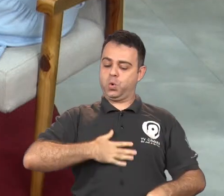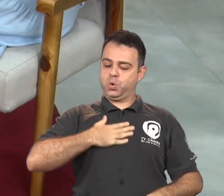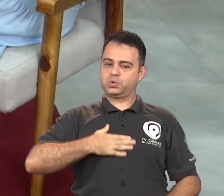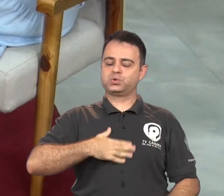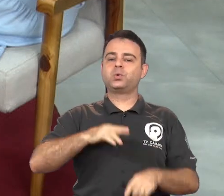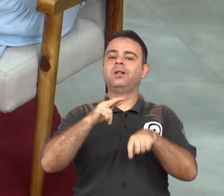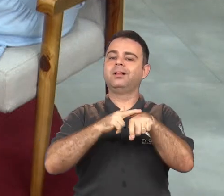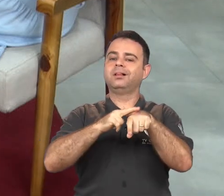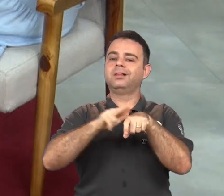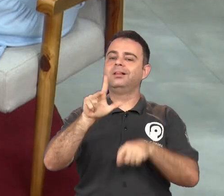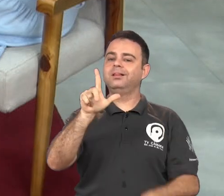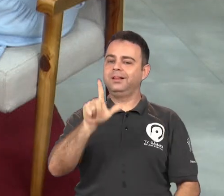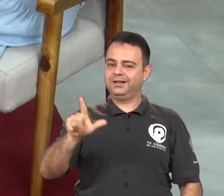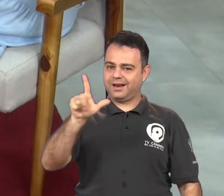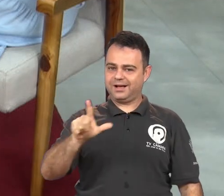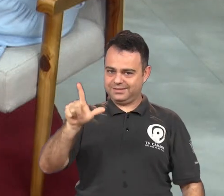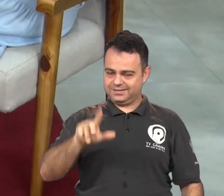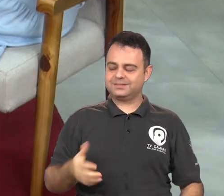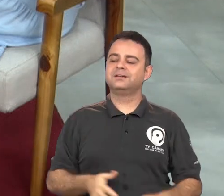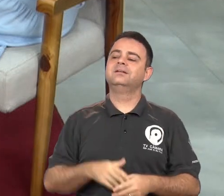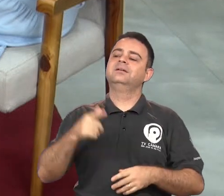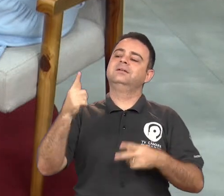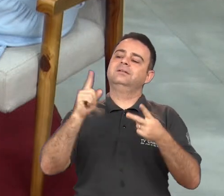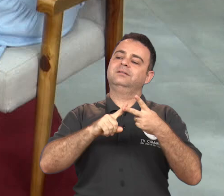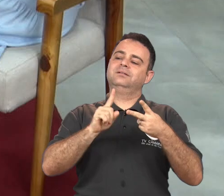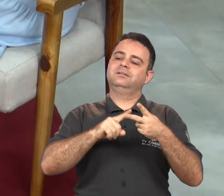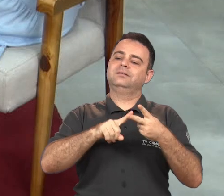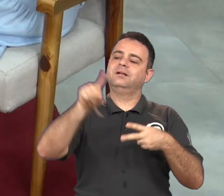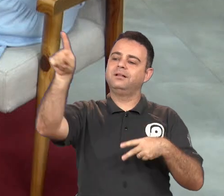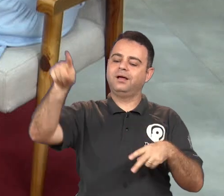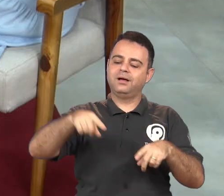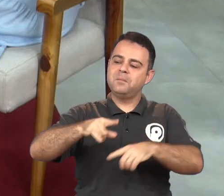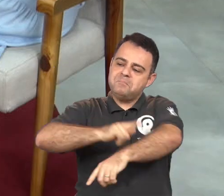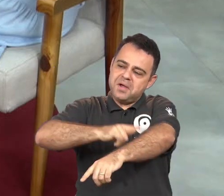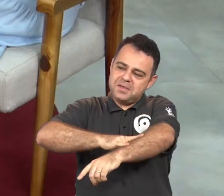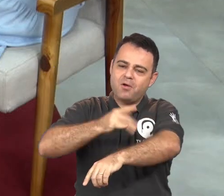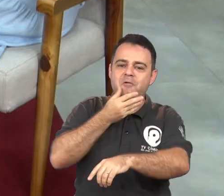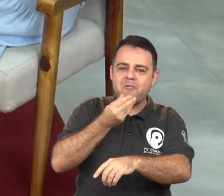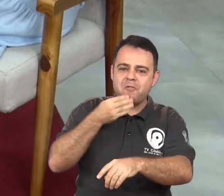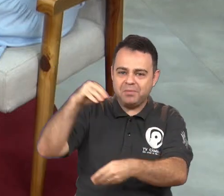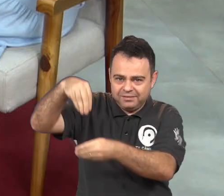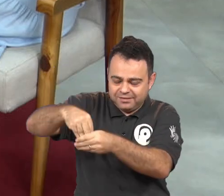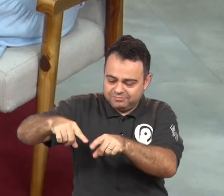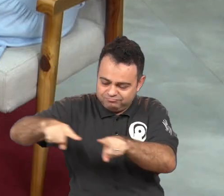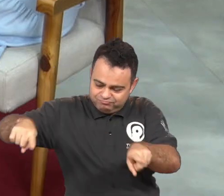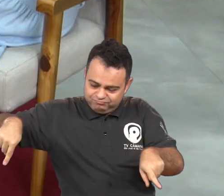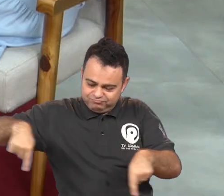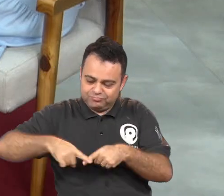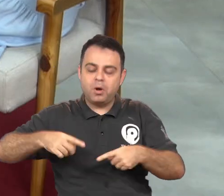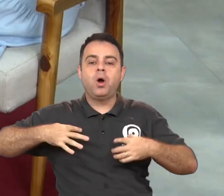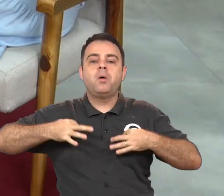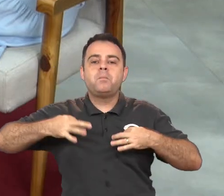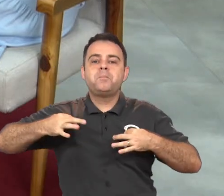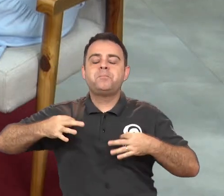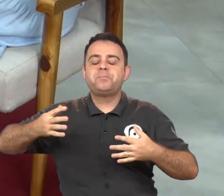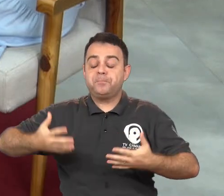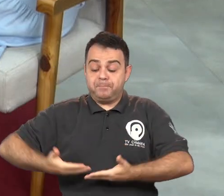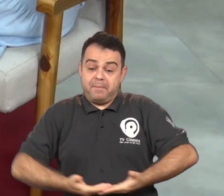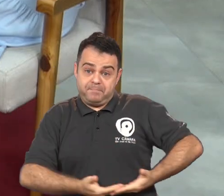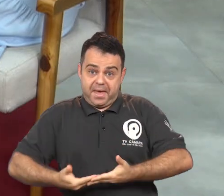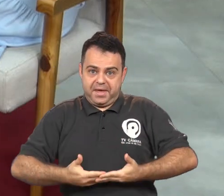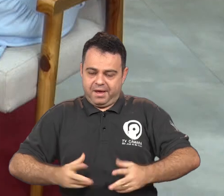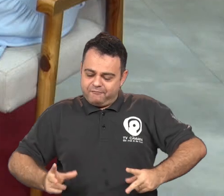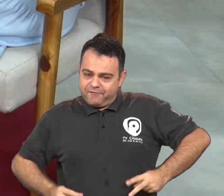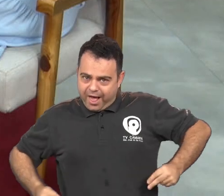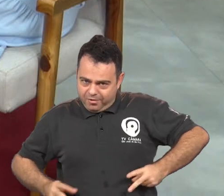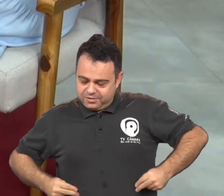também tem uma lei que obriga a instalação de fraudários em shoppings. Conta pra gente um pouquinho dessas principais leis que são lá de trás, mas que estão